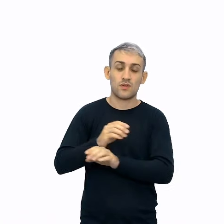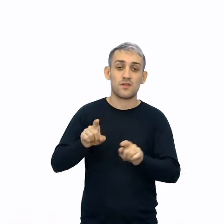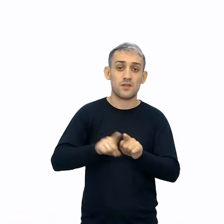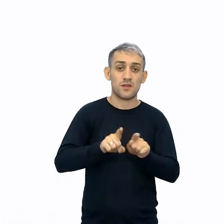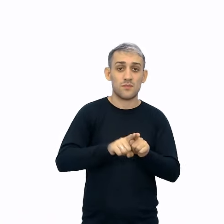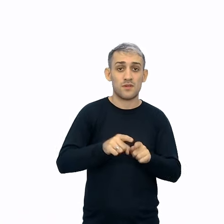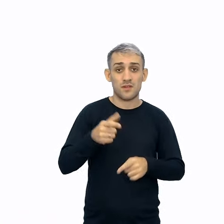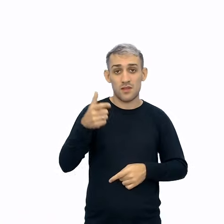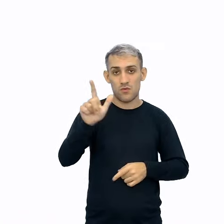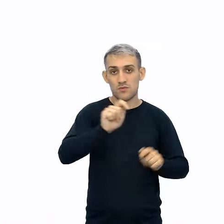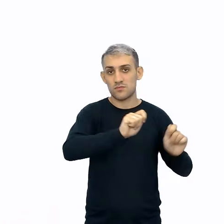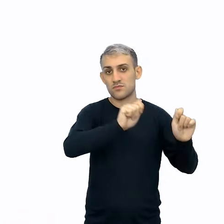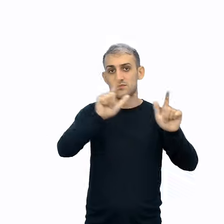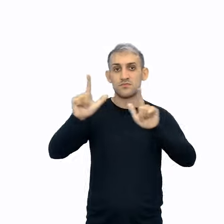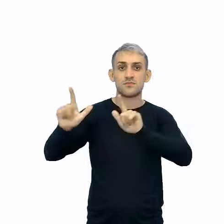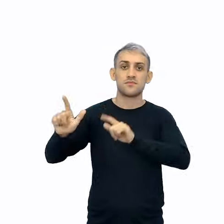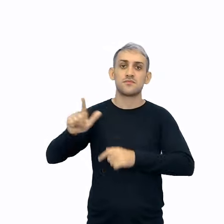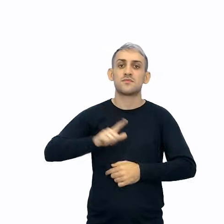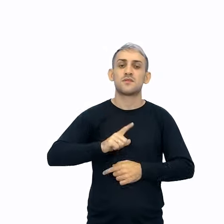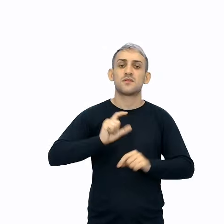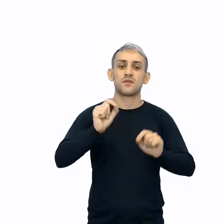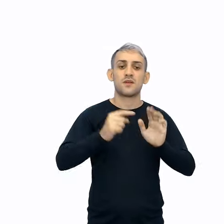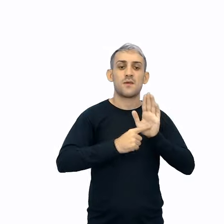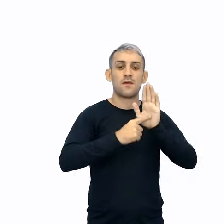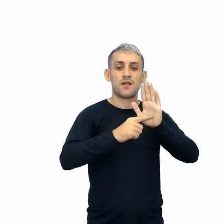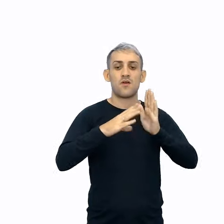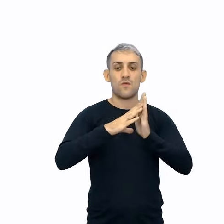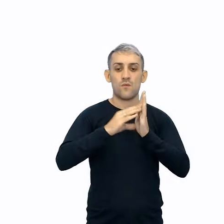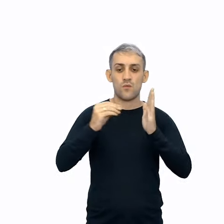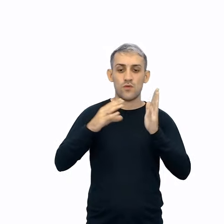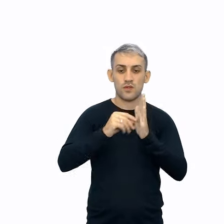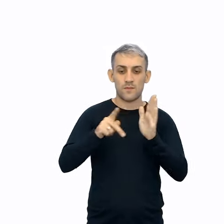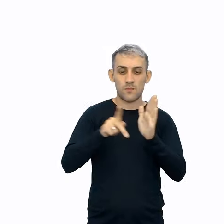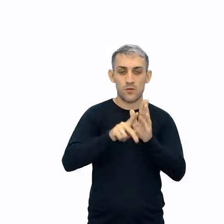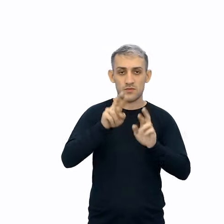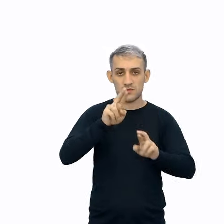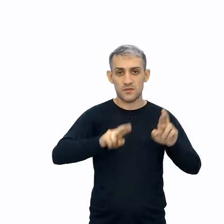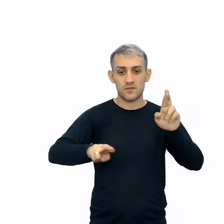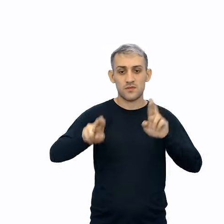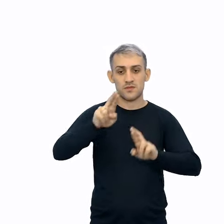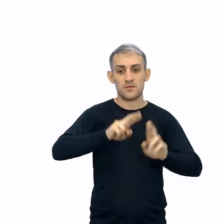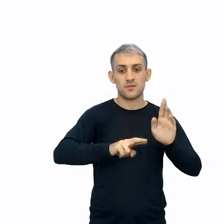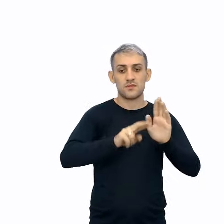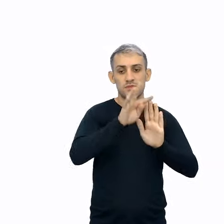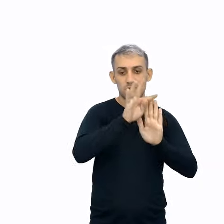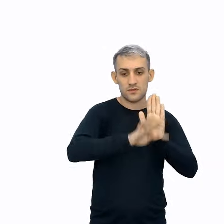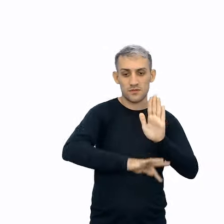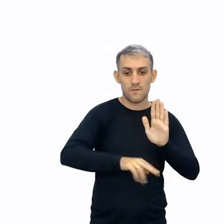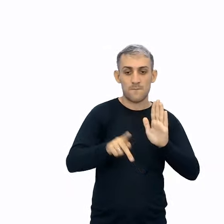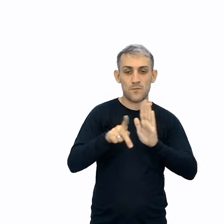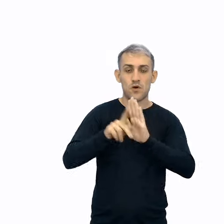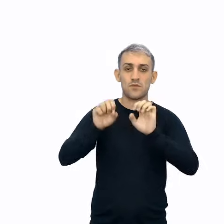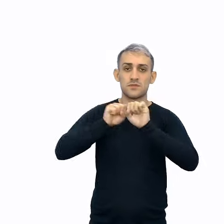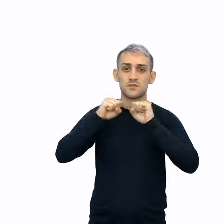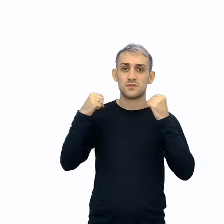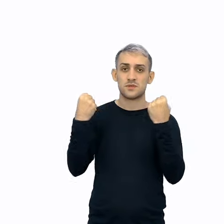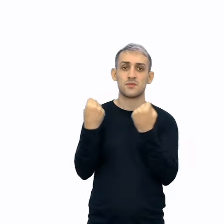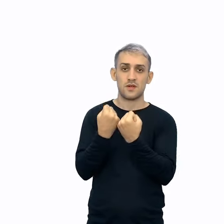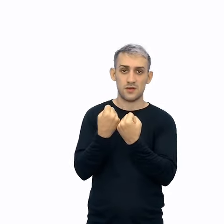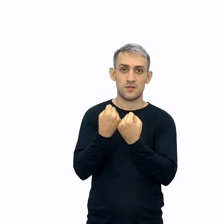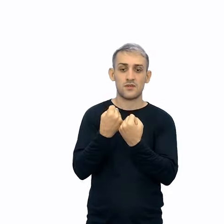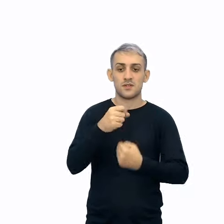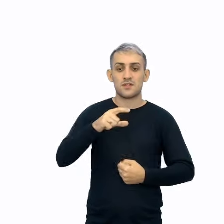próxima tela nós vamos apresentar um modelo de revisão textual para esse seminário e aí nós vamos